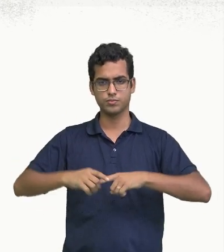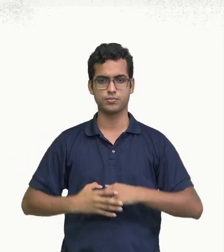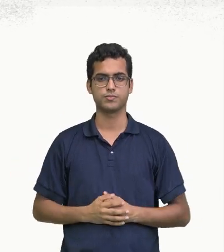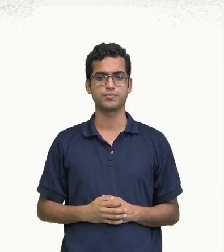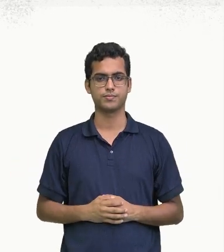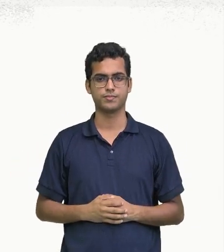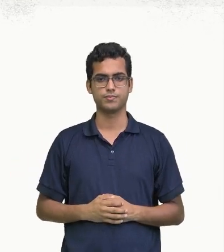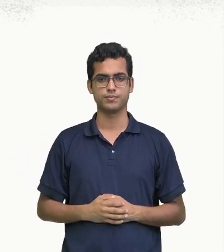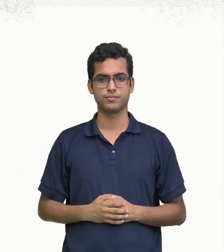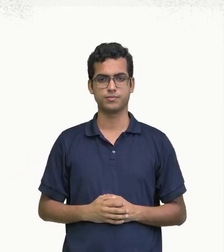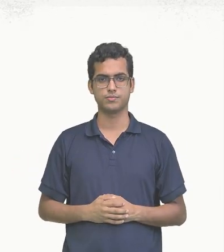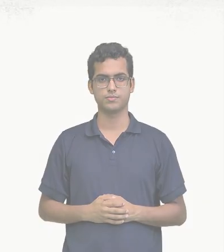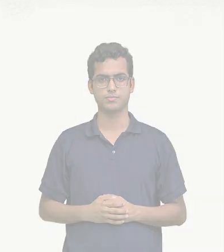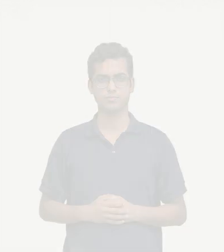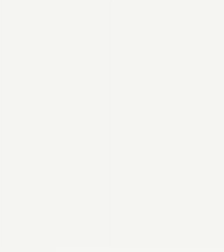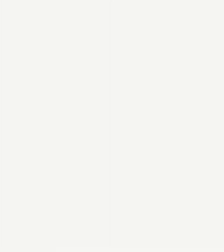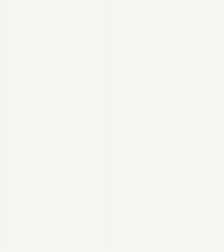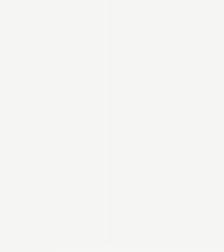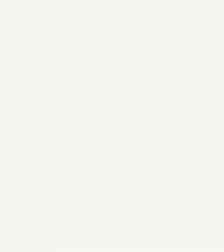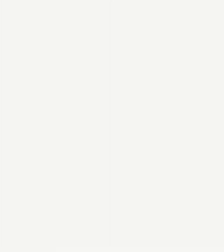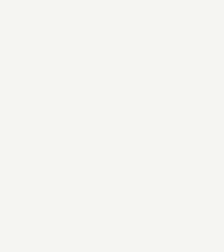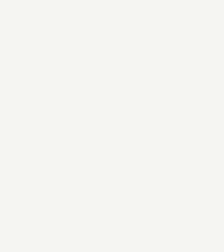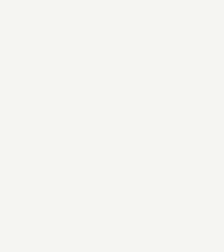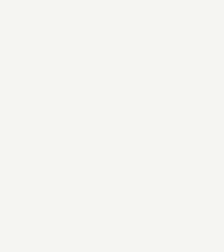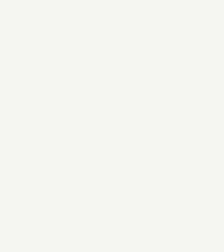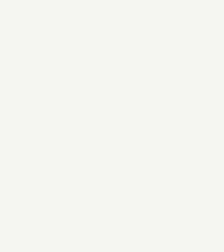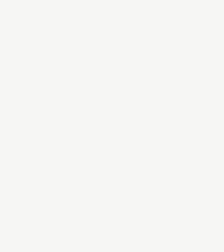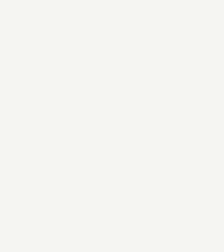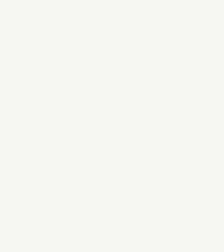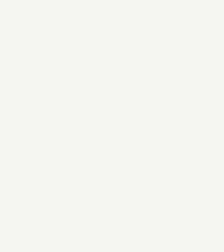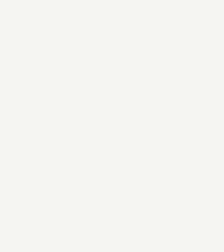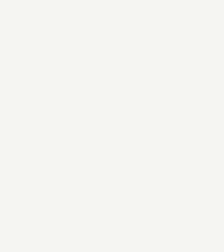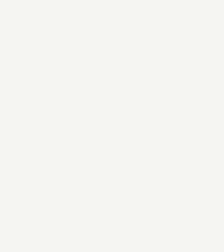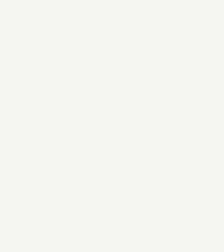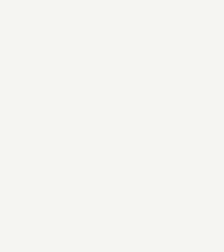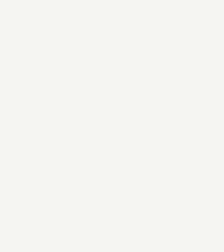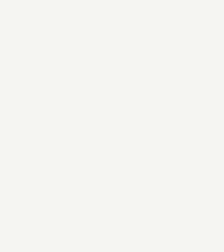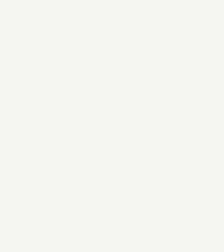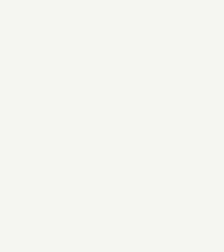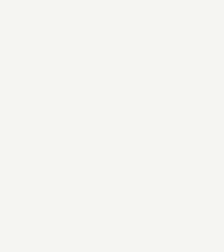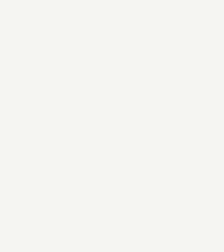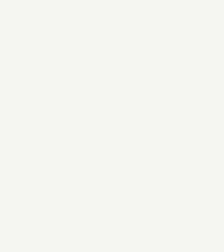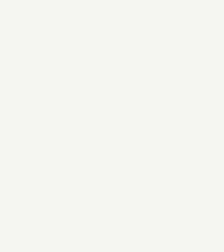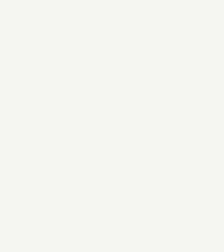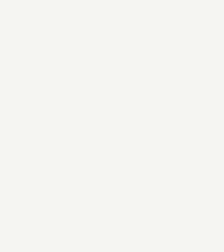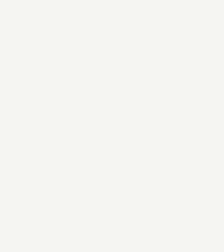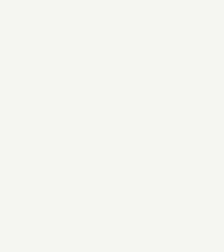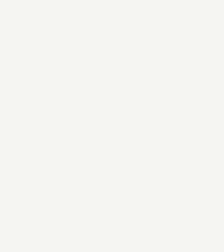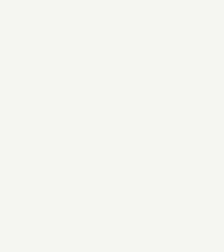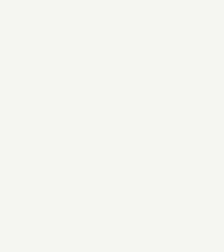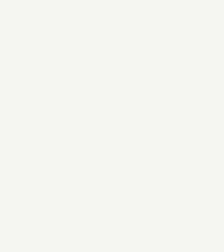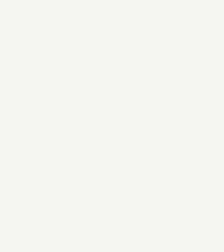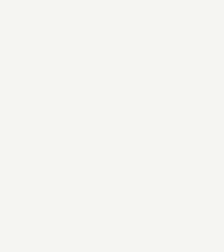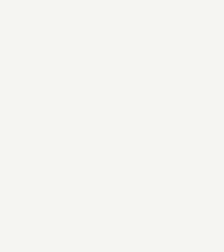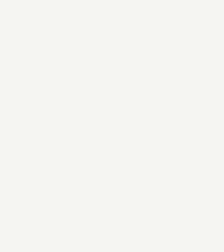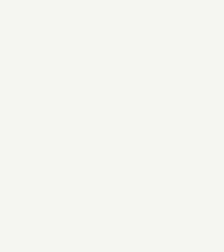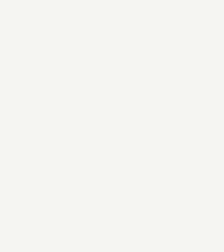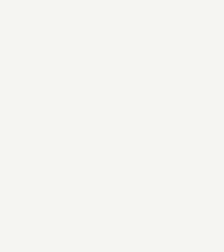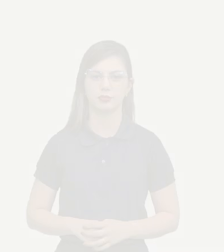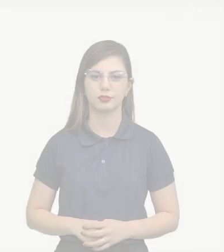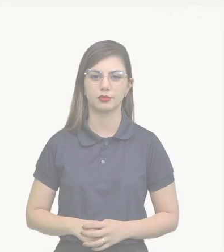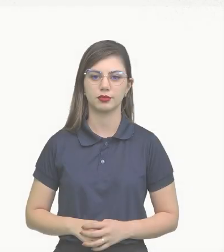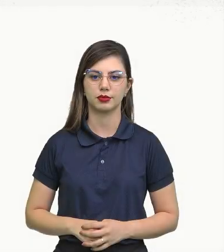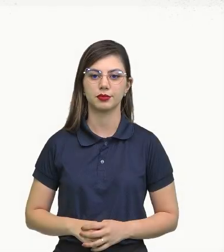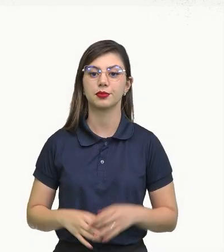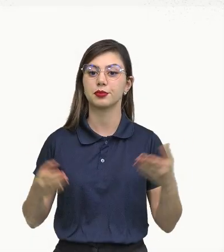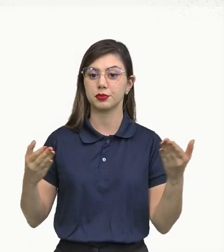aqui trabalhando com o cubo, o volume de um cubo vai ser a multiplicação ali entre as arestas